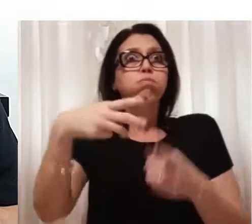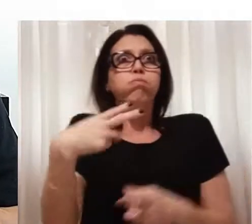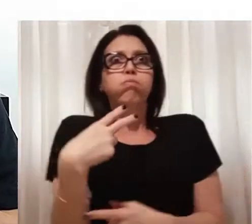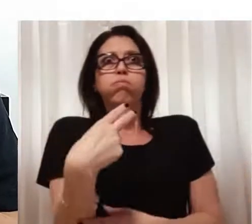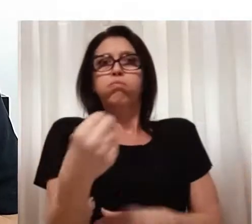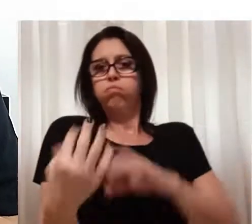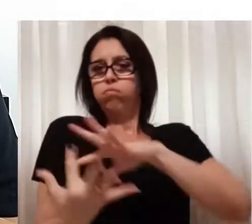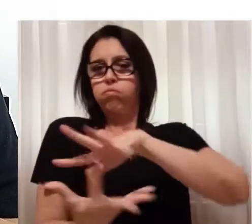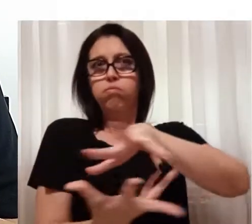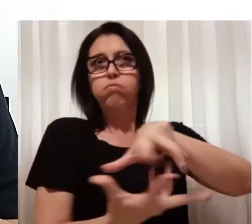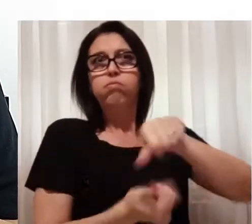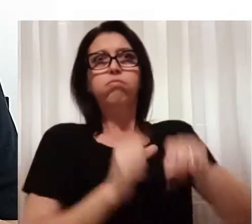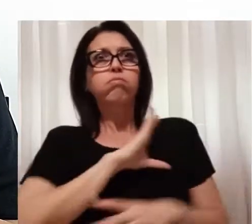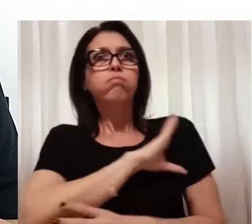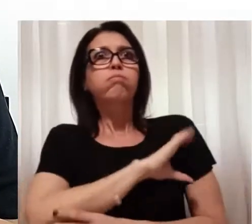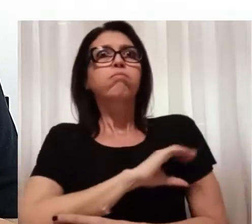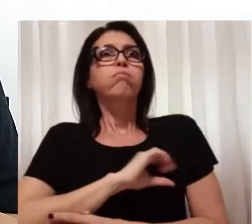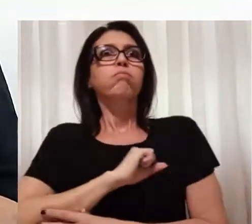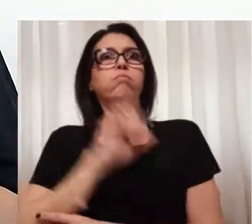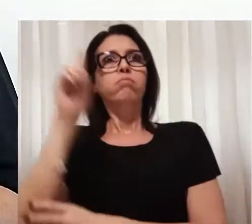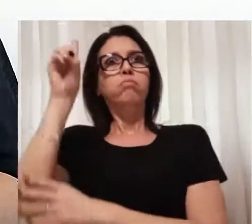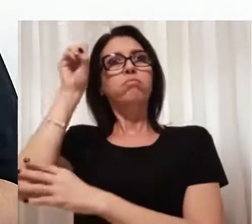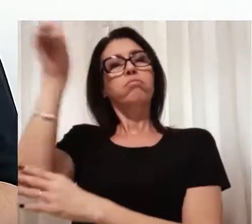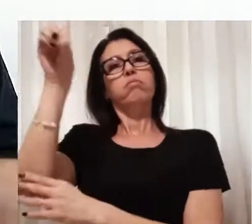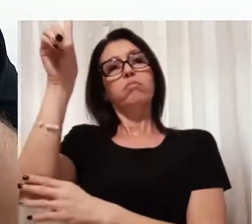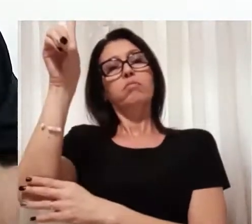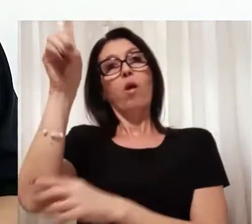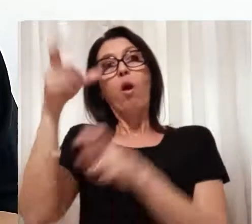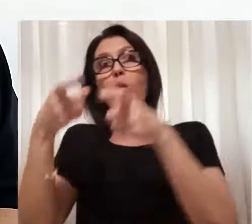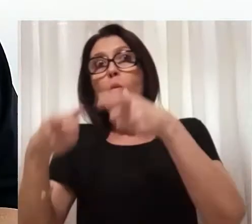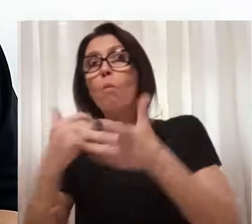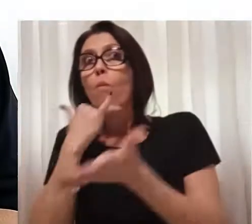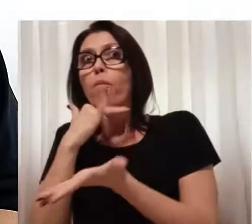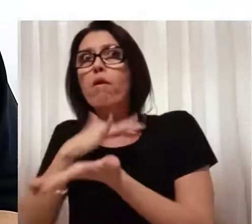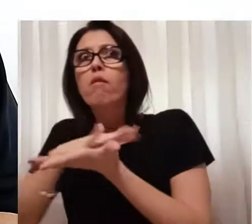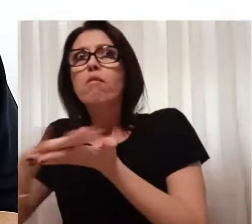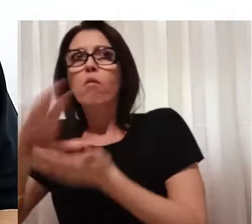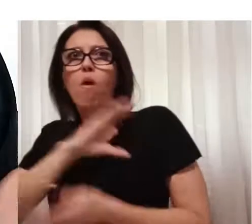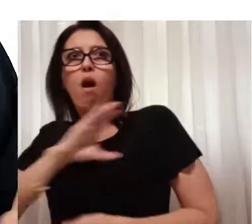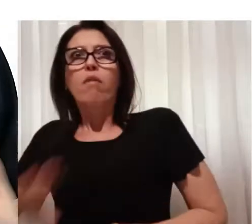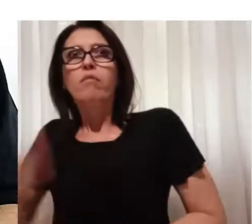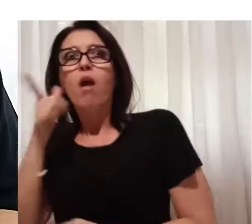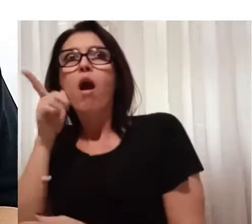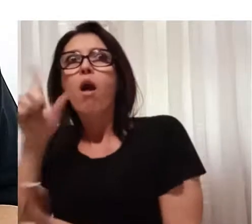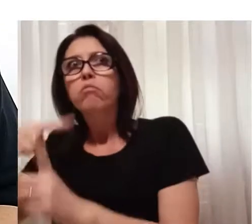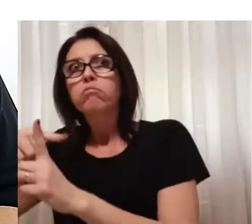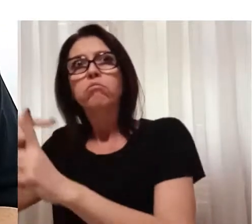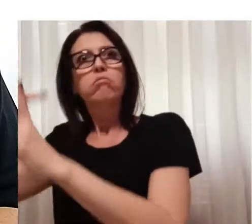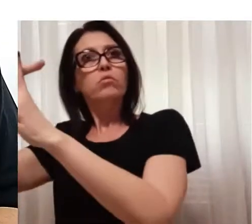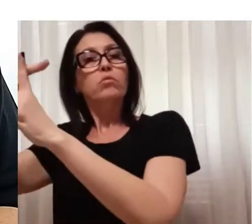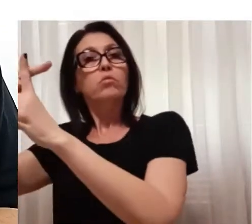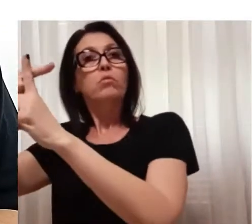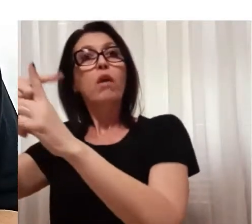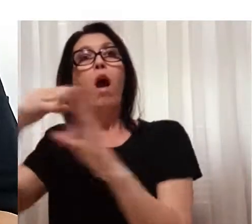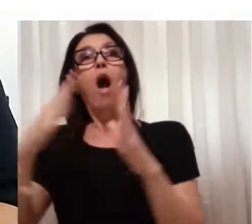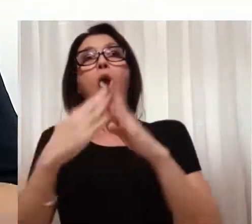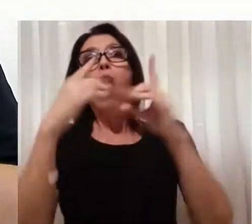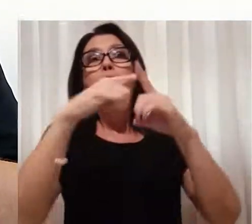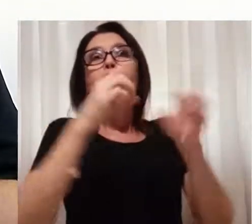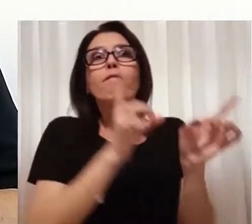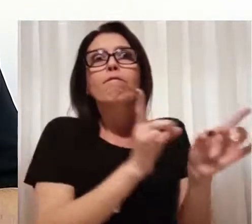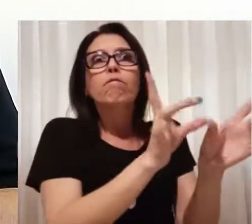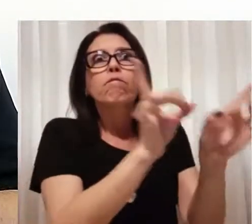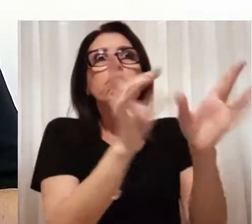ao mundo para todas as pessoas. No lugar do perdão que Cristo conquistou na cruz para todo pecador, a igreja